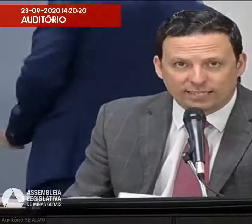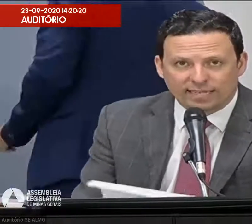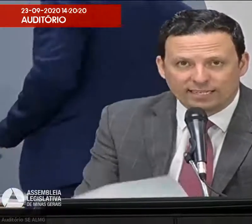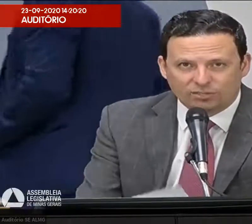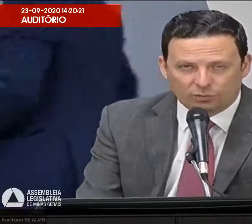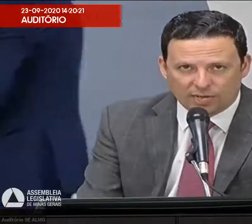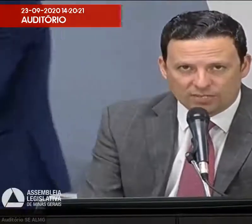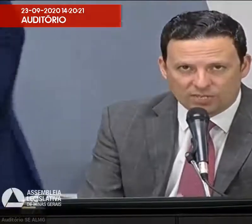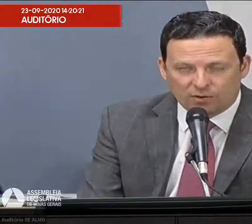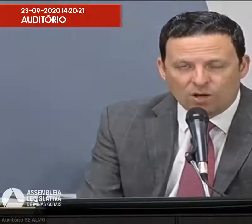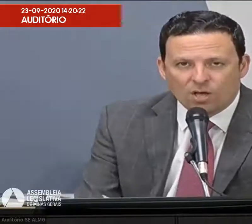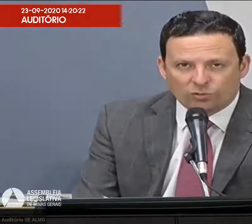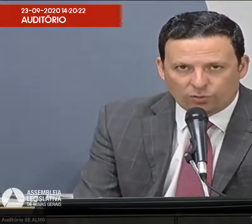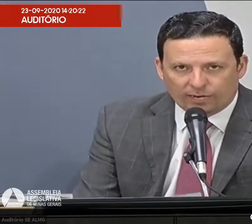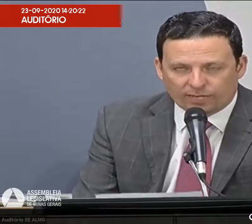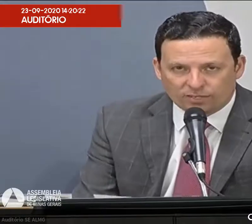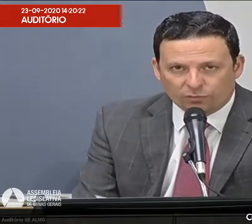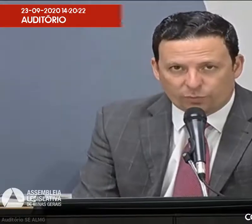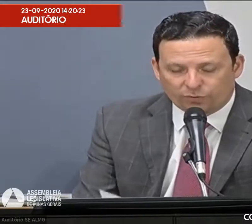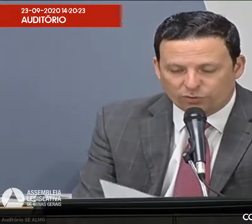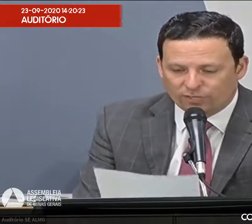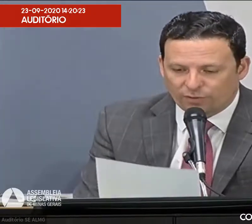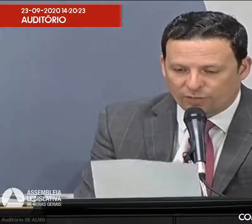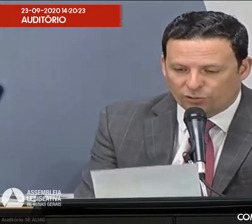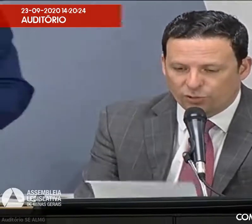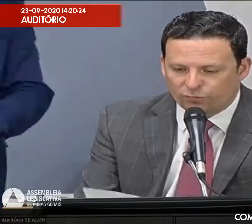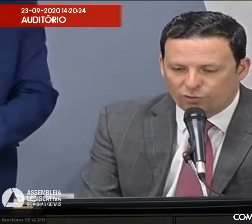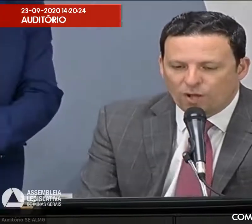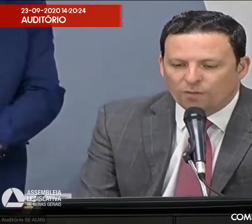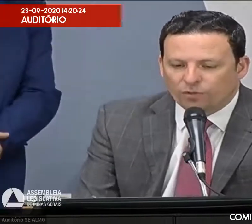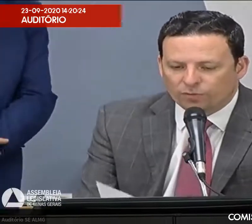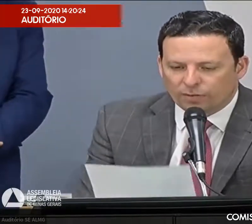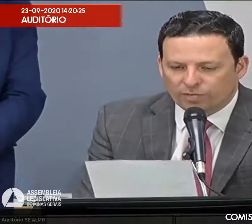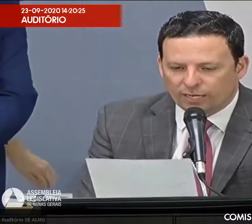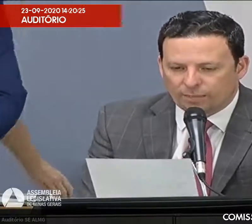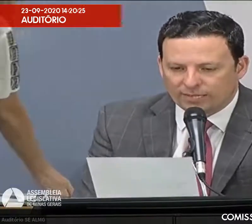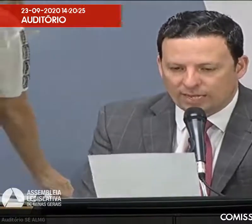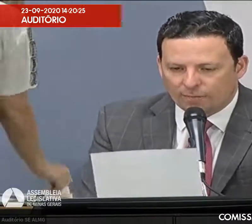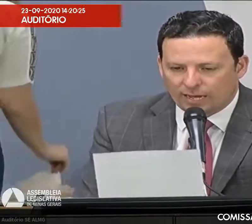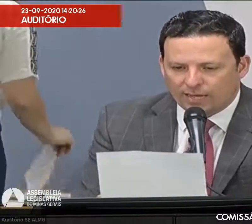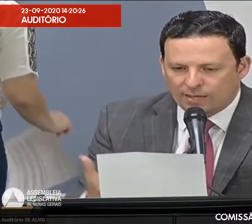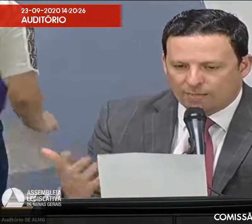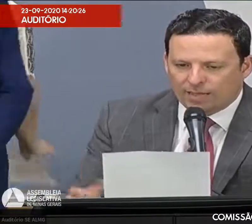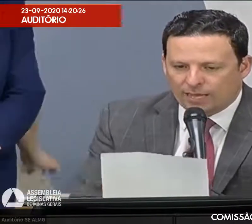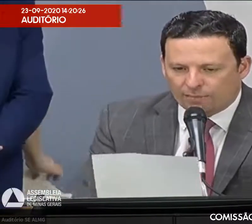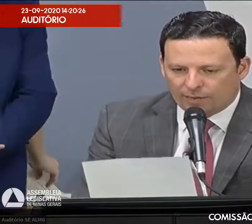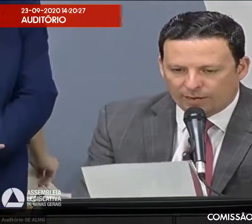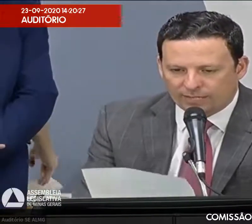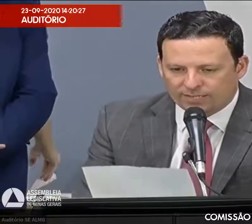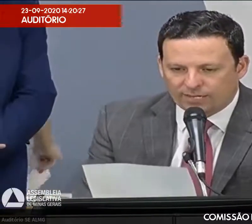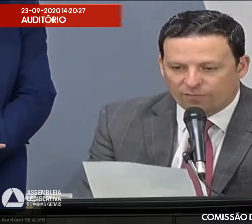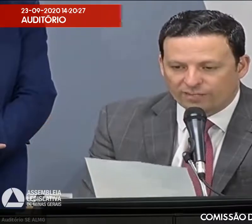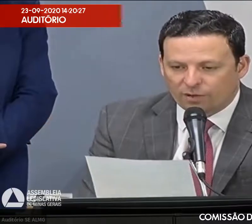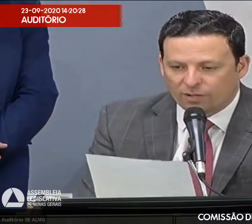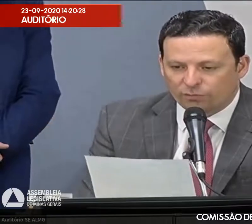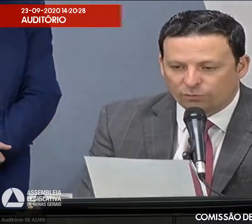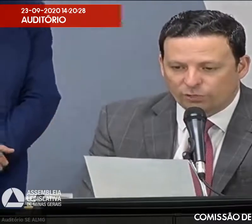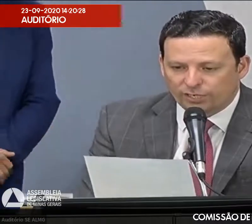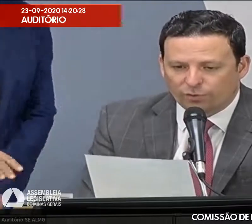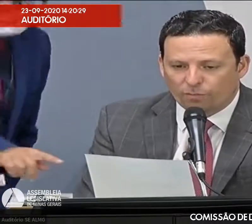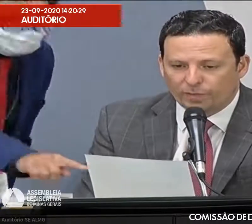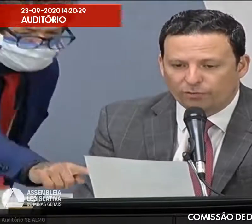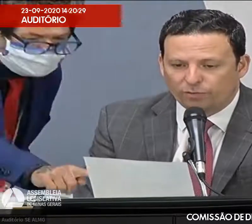da Secretaria de Educação sobre a questão dos professores efetivos, nós vamos aqui passar para, né, para a terceira fase da